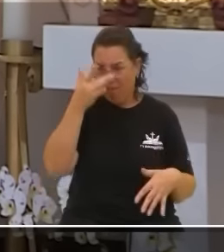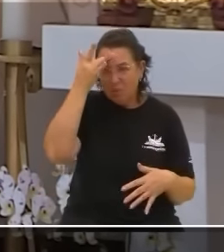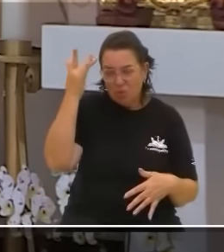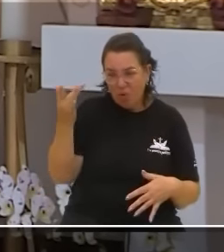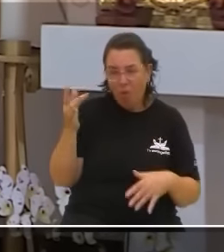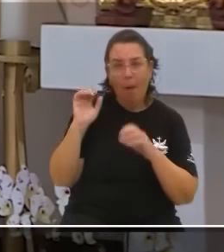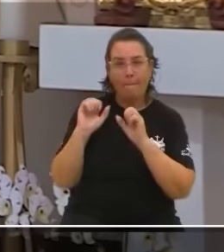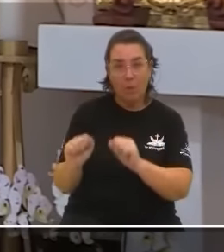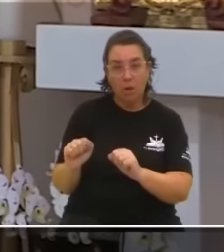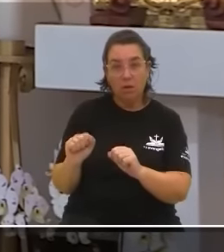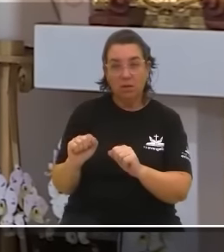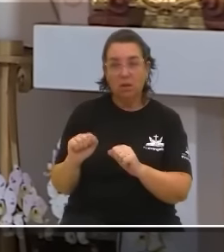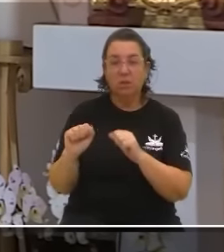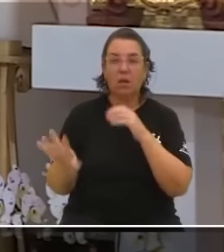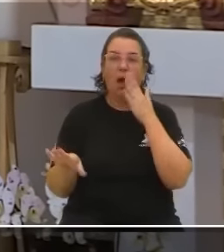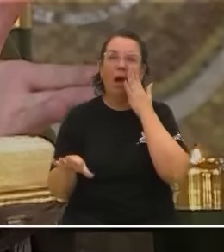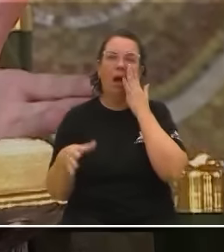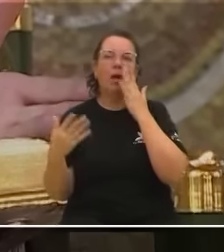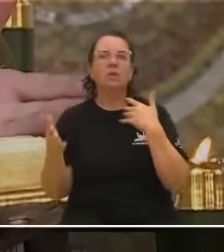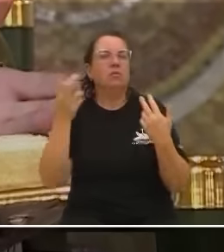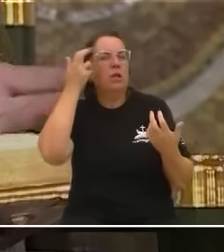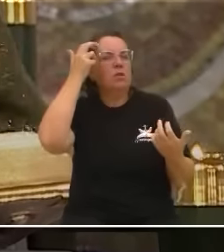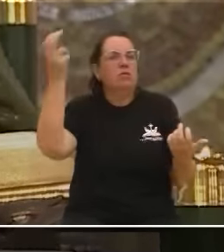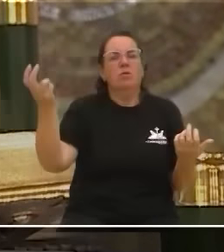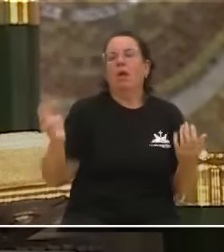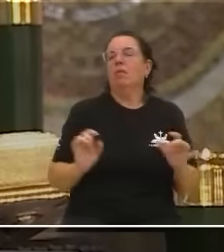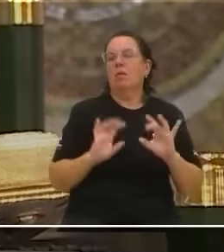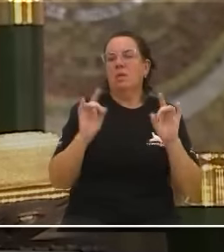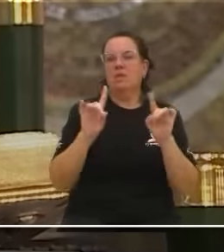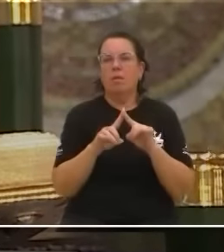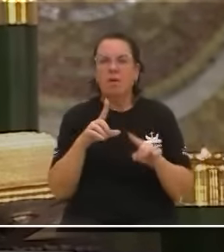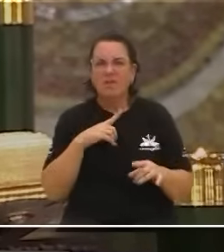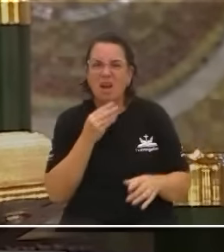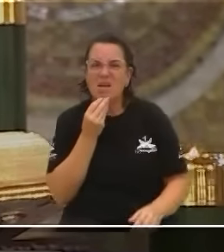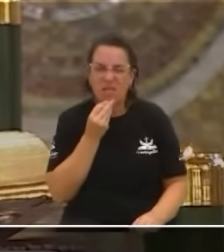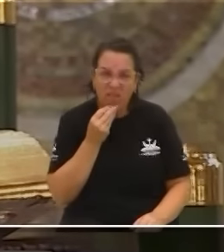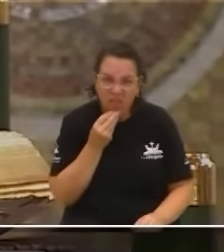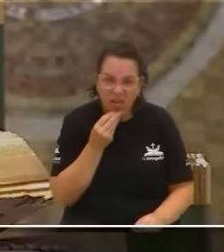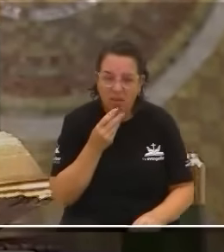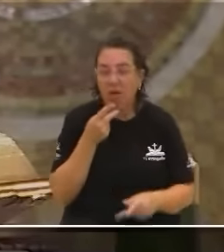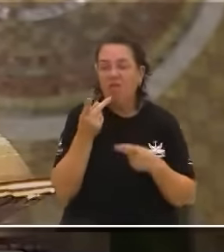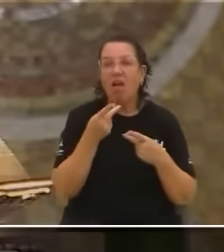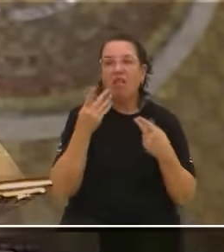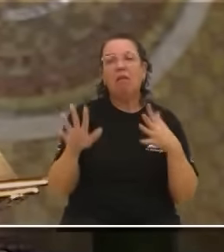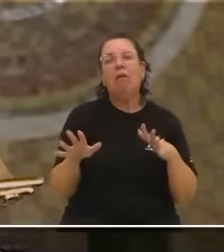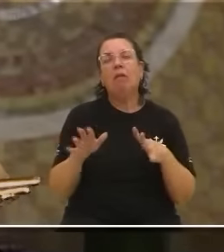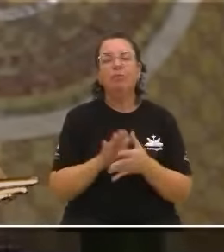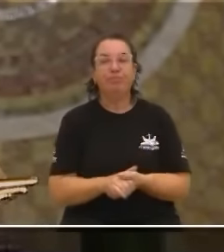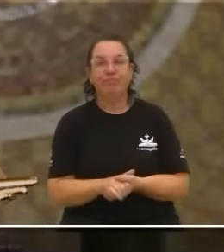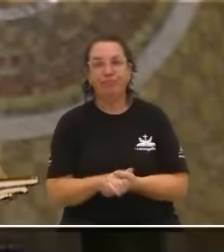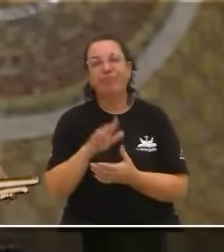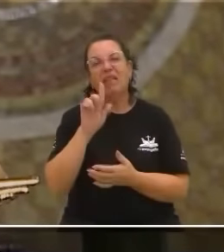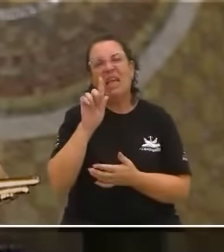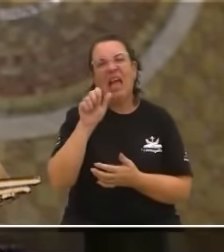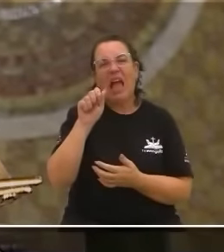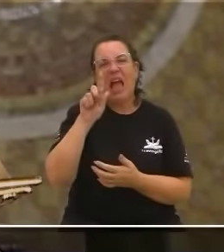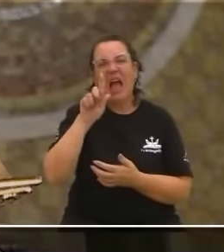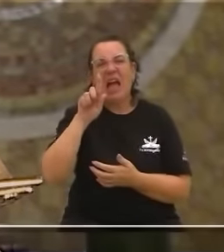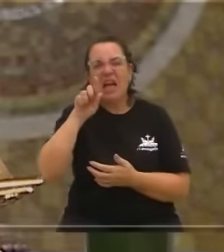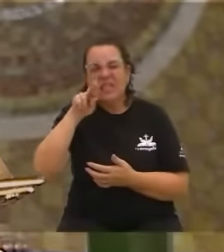pode ser até articulada, inteligente, se tem um defeito na fala, vai ser conhecido como o